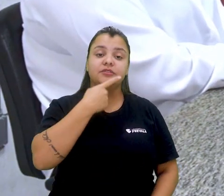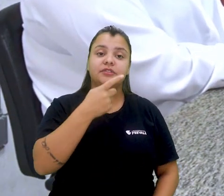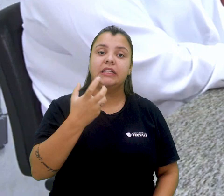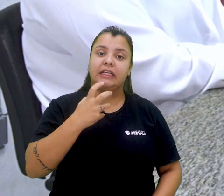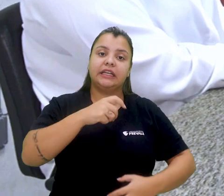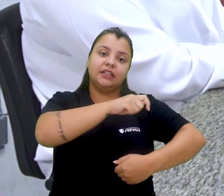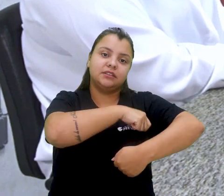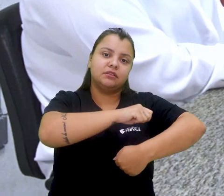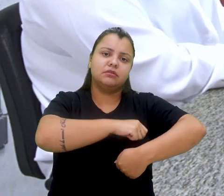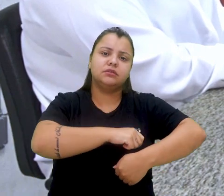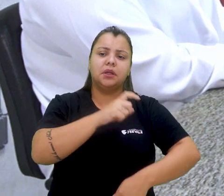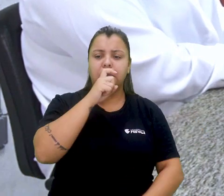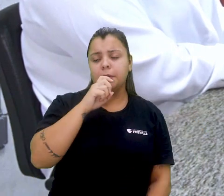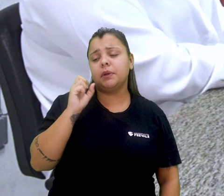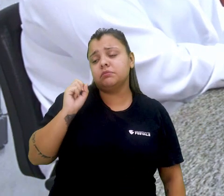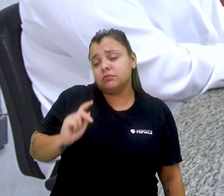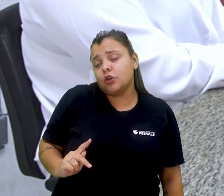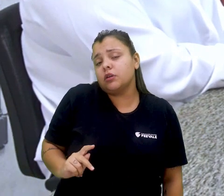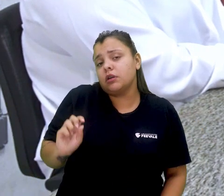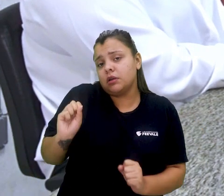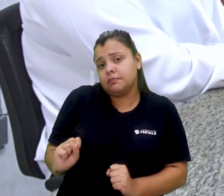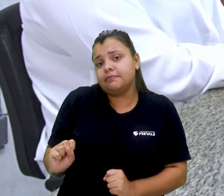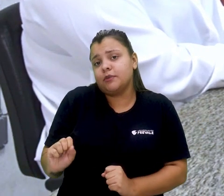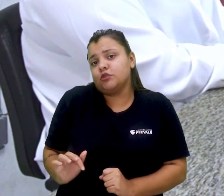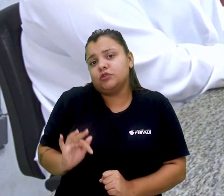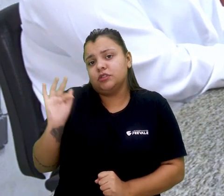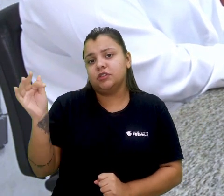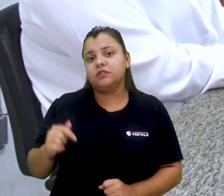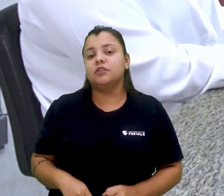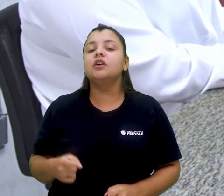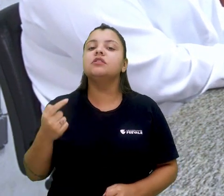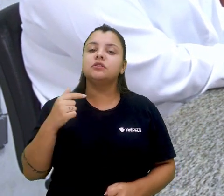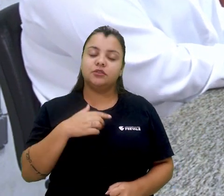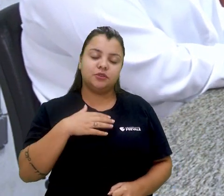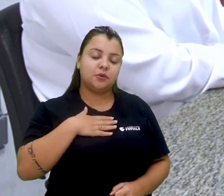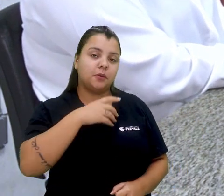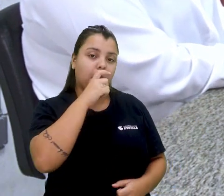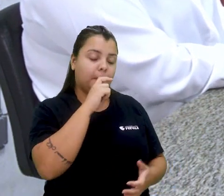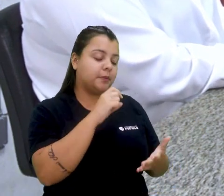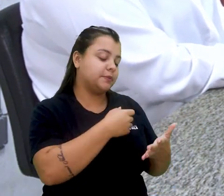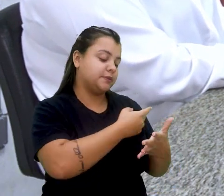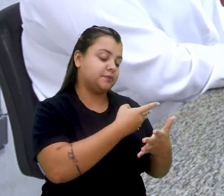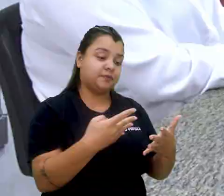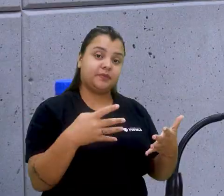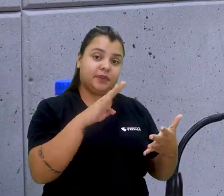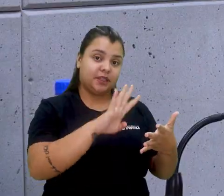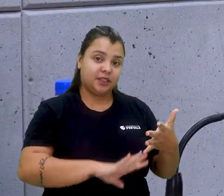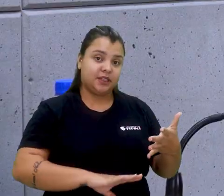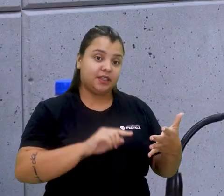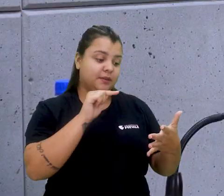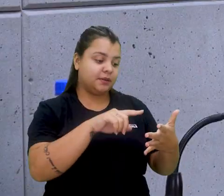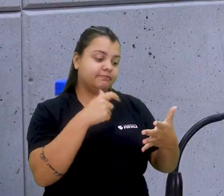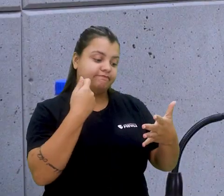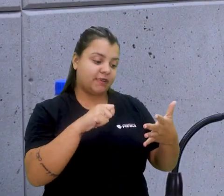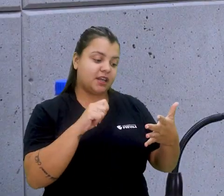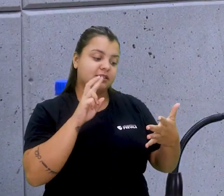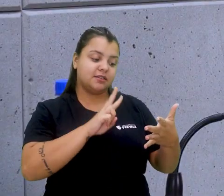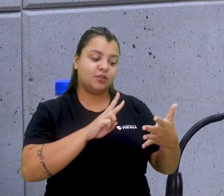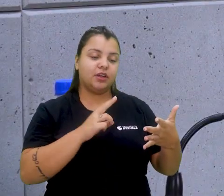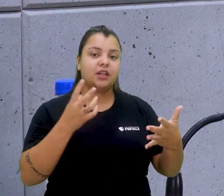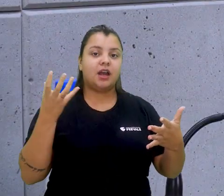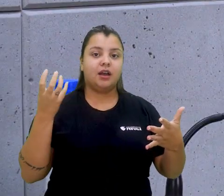Ele disse que tá tudo bem eu ia ele já abriu um outro viés tipo assim tinha que cuidar